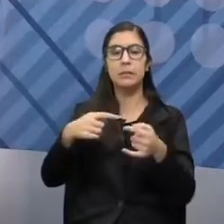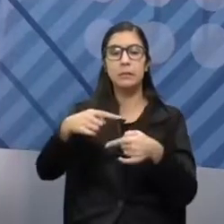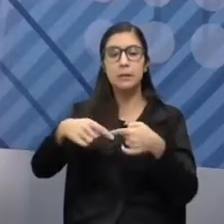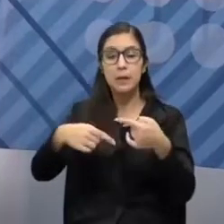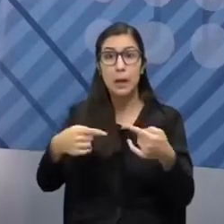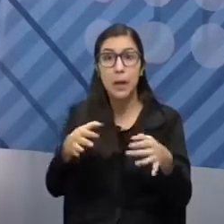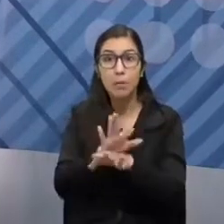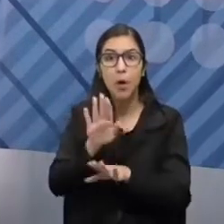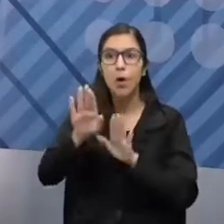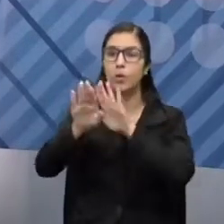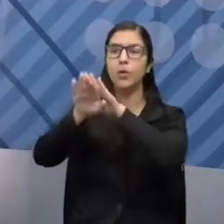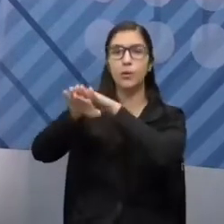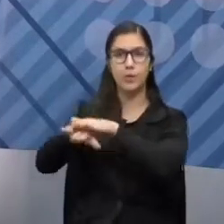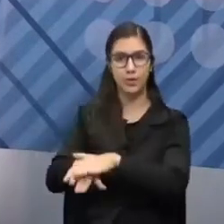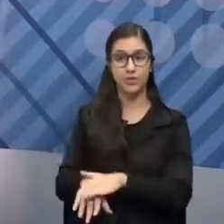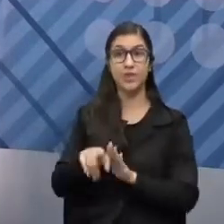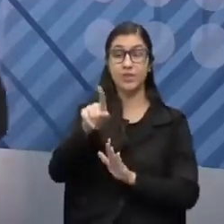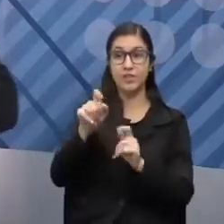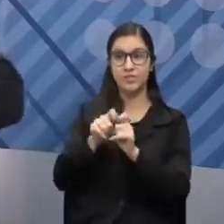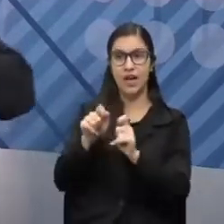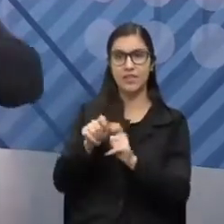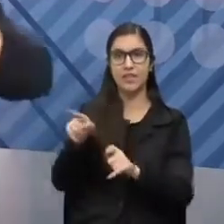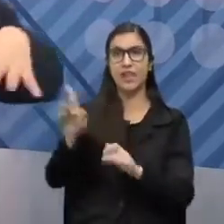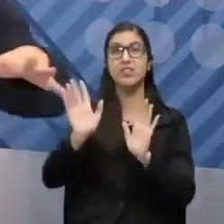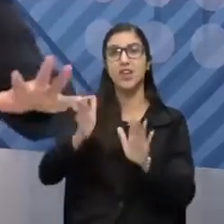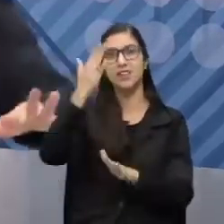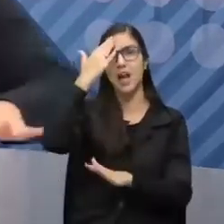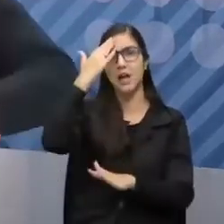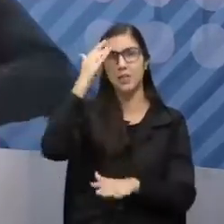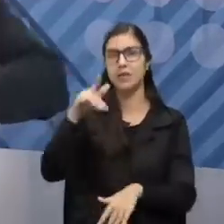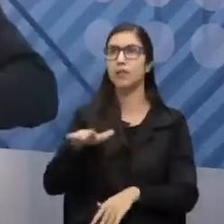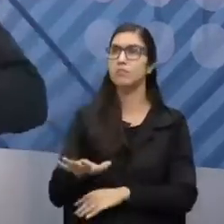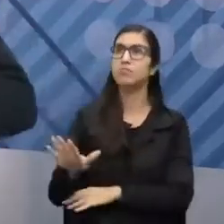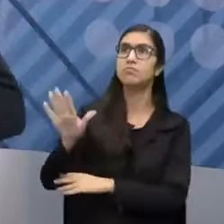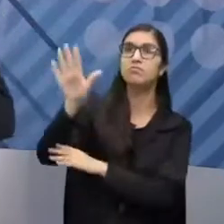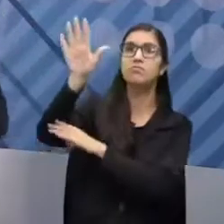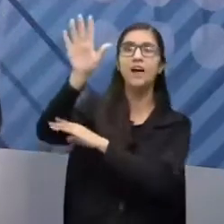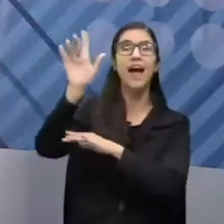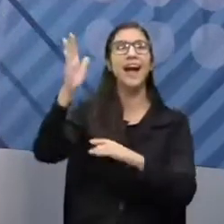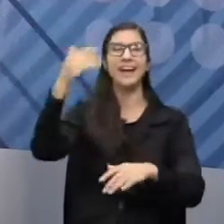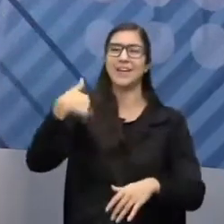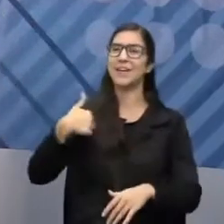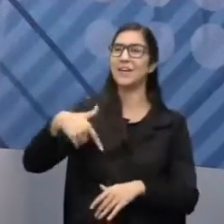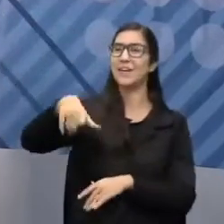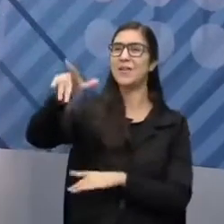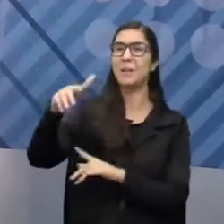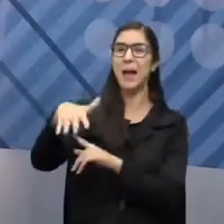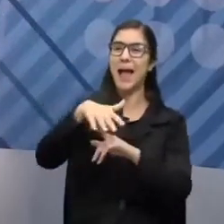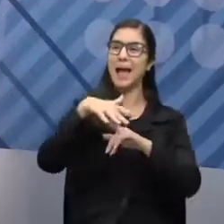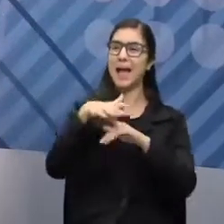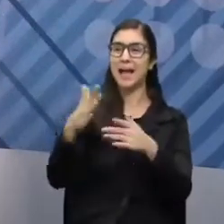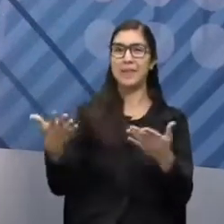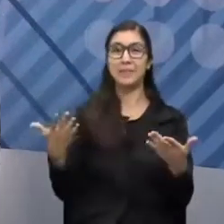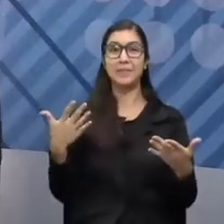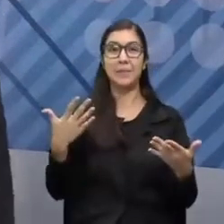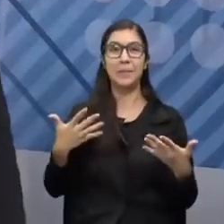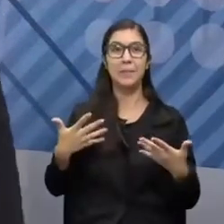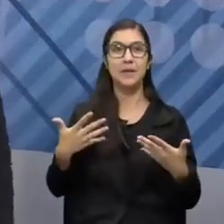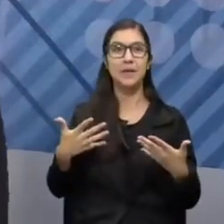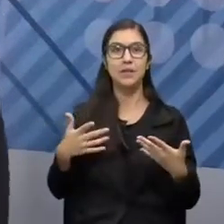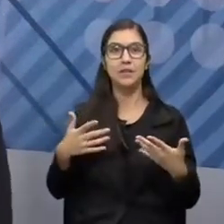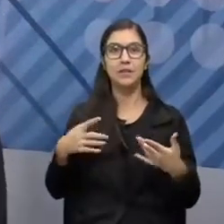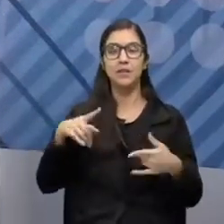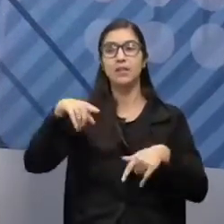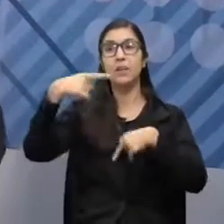quando você levanta na imitação o bracinho, ela já sabe que ela tem que andar, que ela vai para o parque. Né? Quando você abaixa o bracinho, ela já